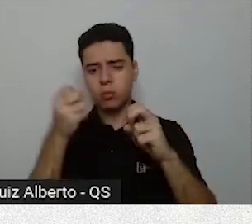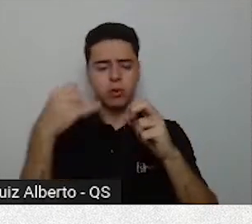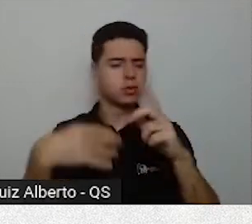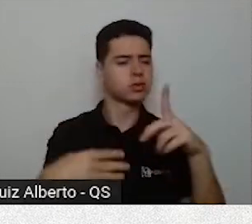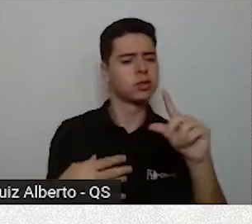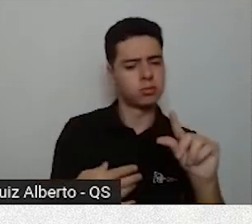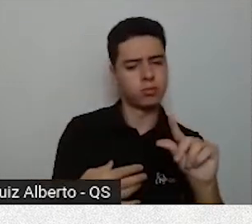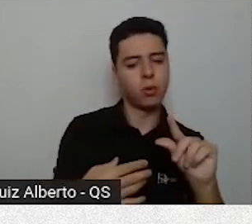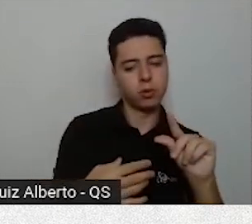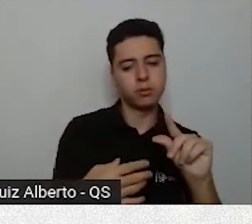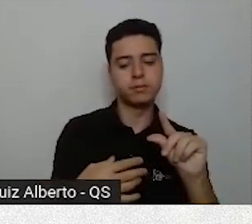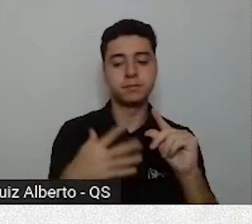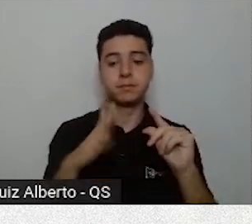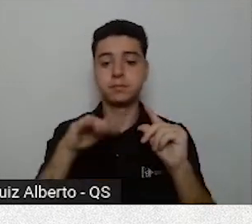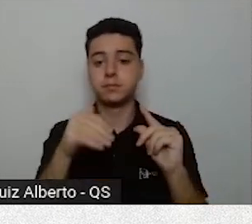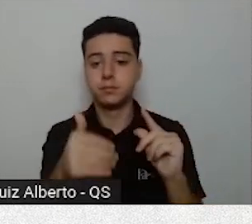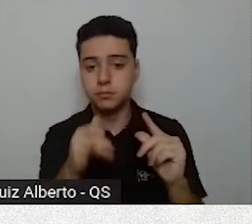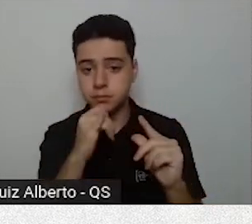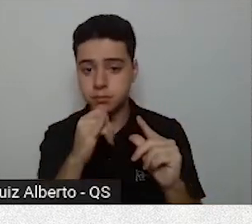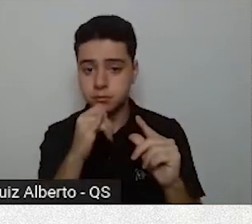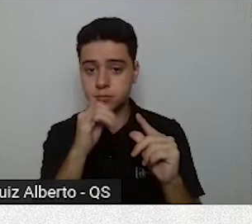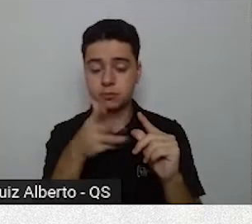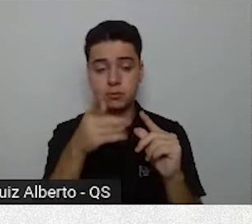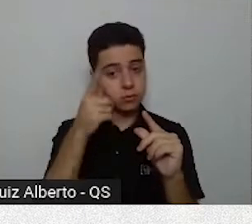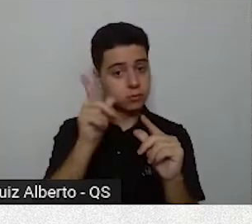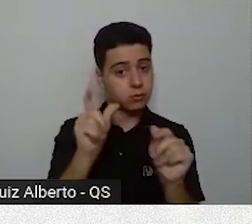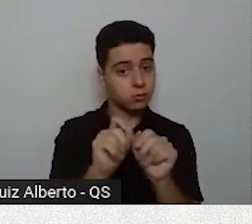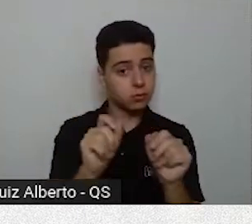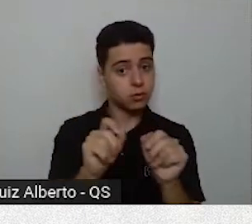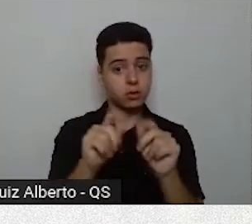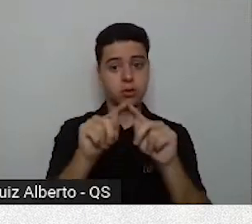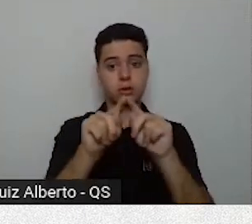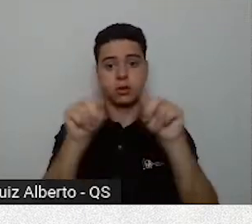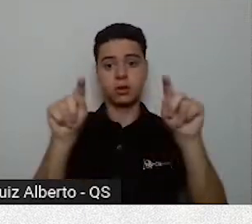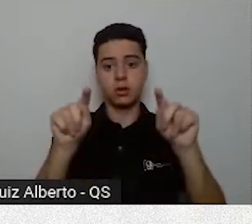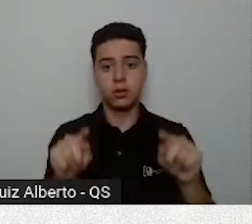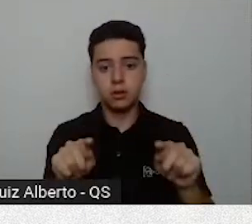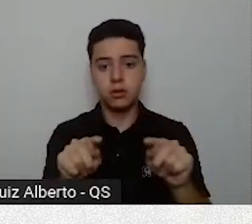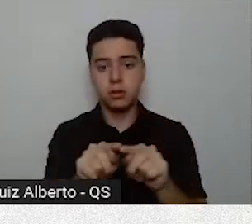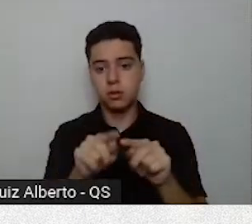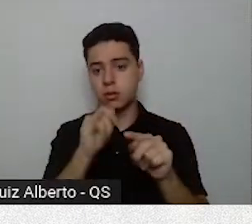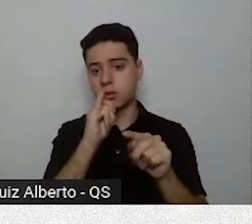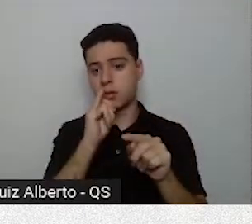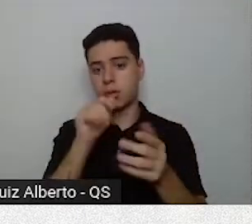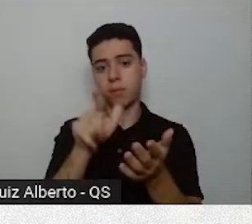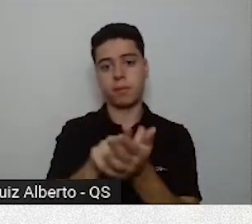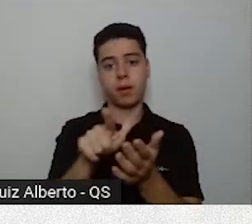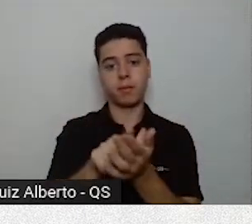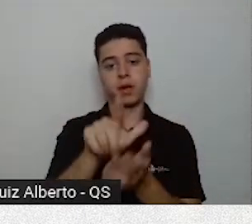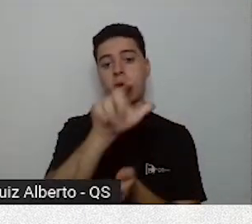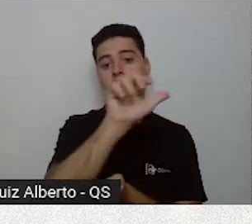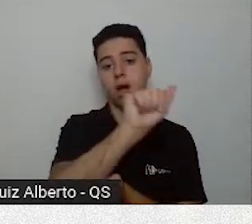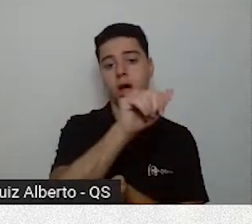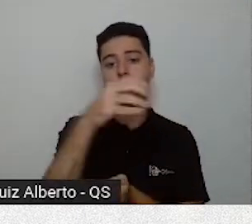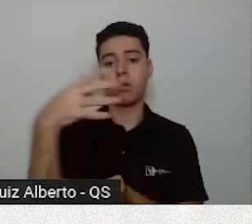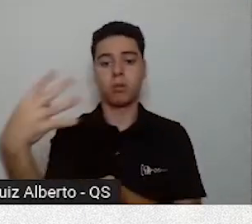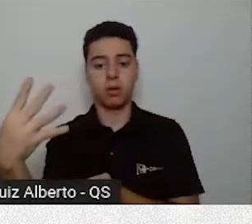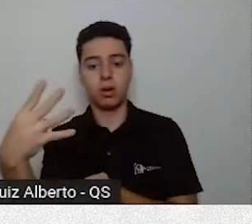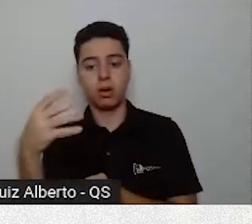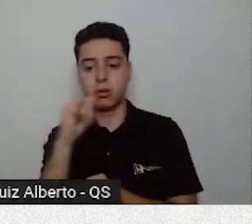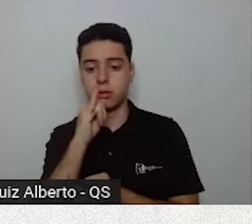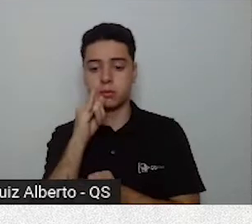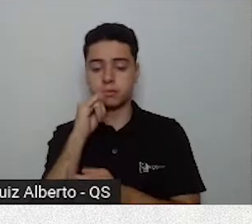mesmo. Deu basicamente para fazer esse quadrado, essa imagem aí é uma folha A4, né, de papel de